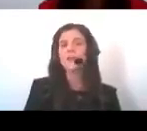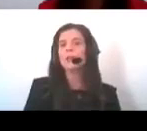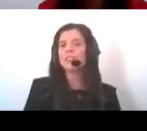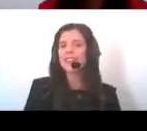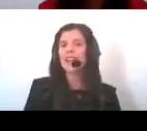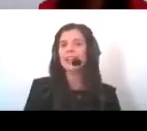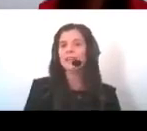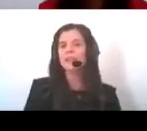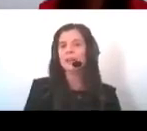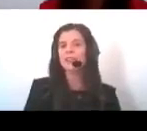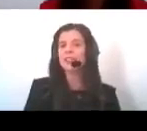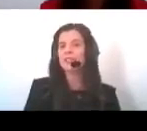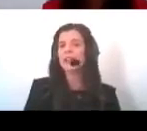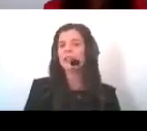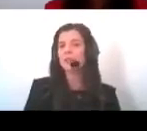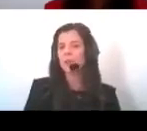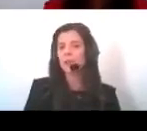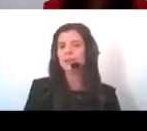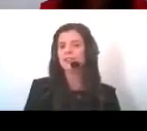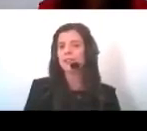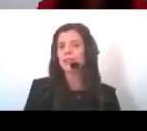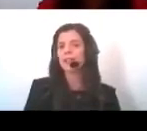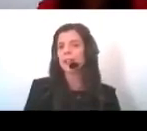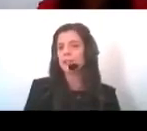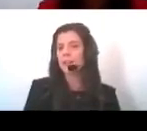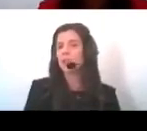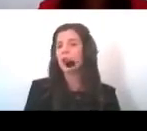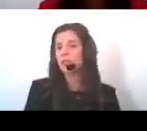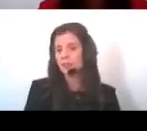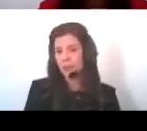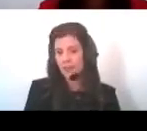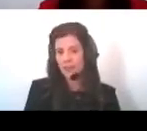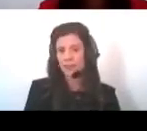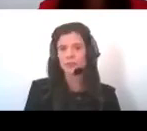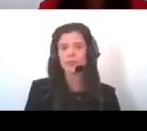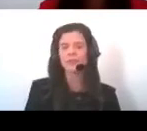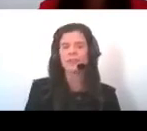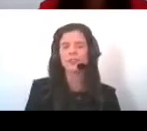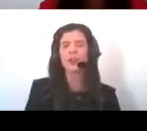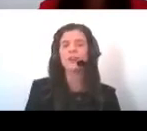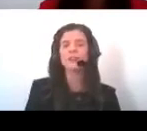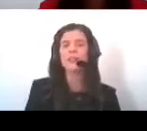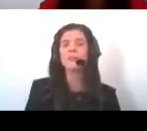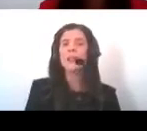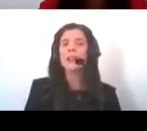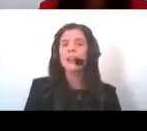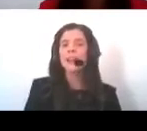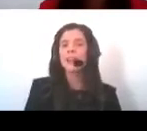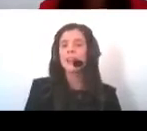oftalmológica, o CTA, que faz a parte de testagem para as doenças, DST, HIV e outras doenças infecciosas,